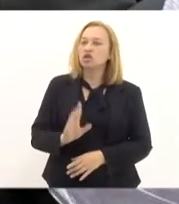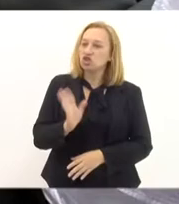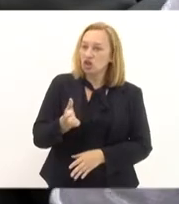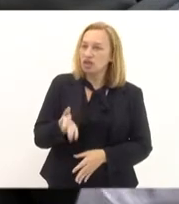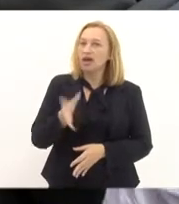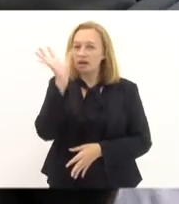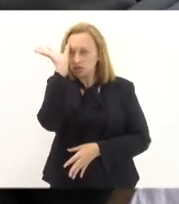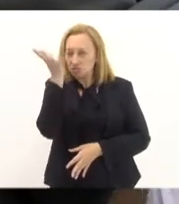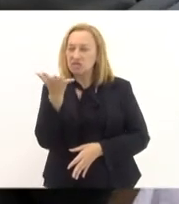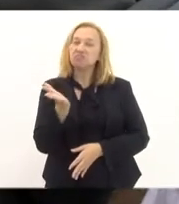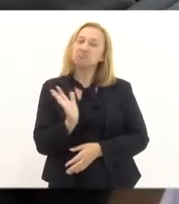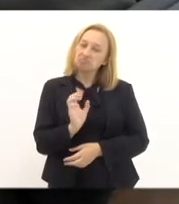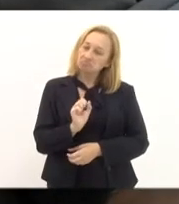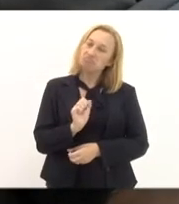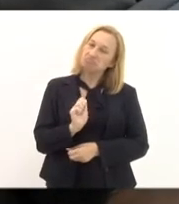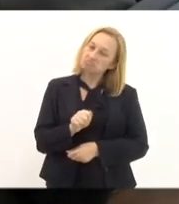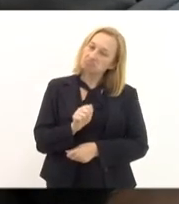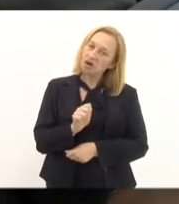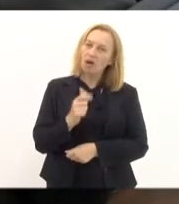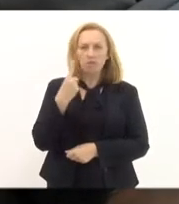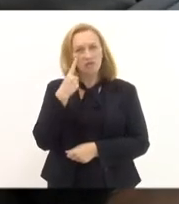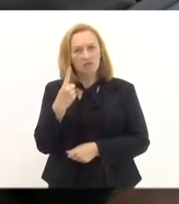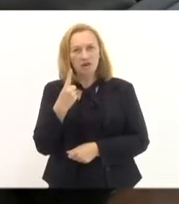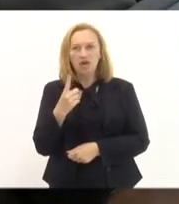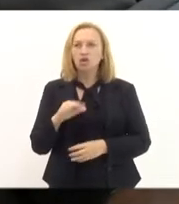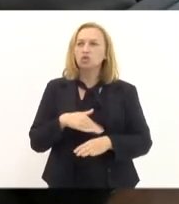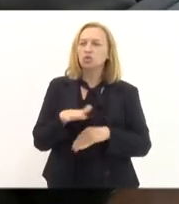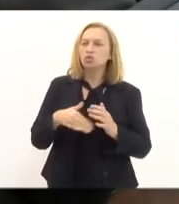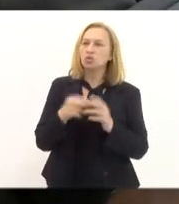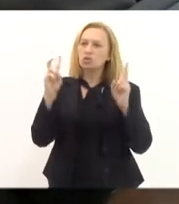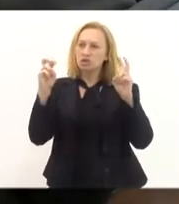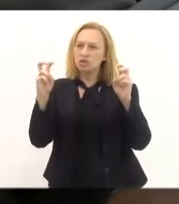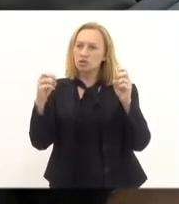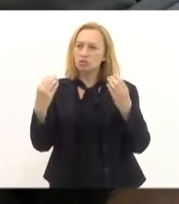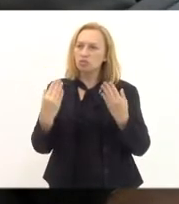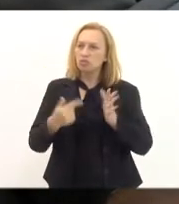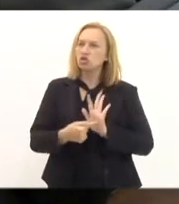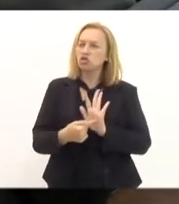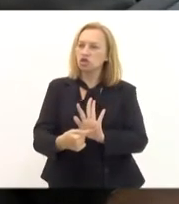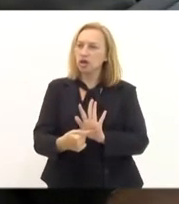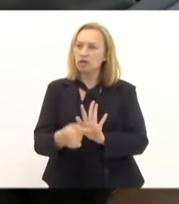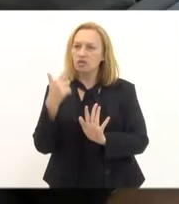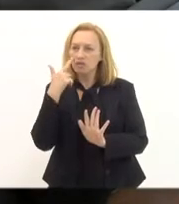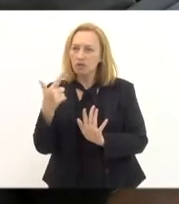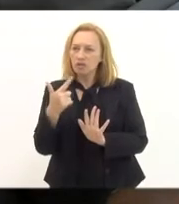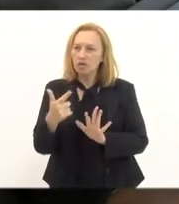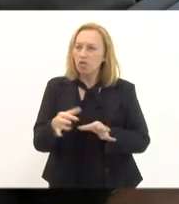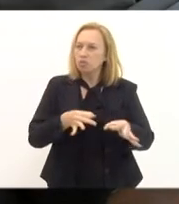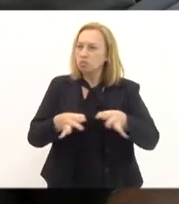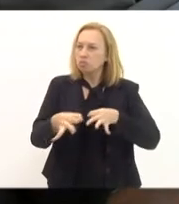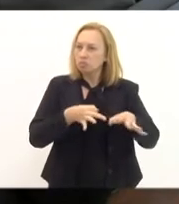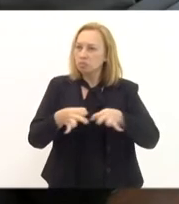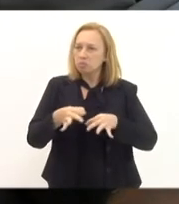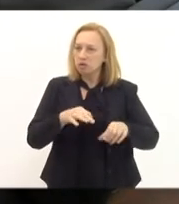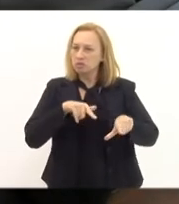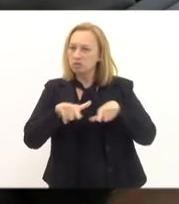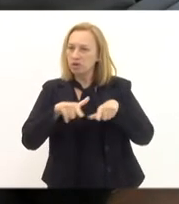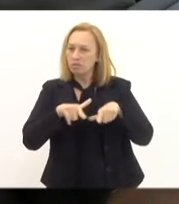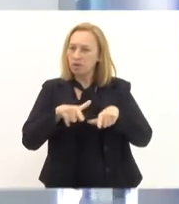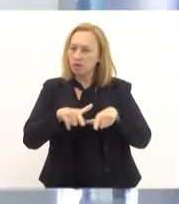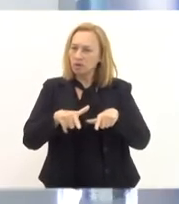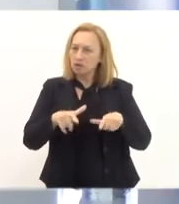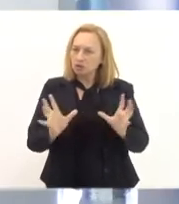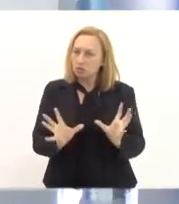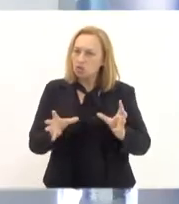tratado eu acho que dá para é todas as e centrados convergir tá certo para o nosso programa de trabalhos eficientes